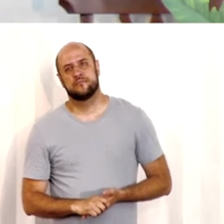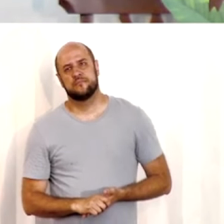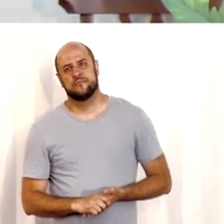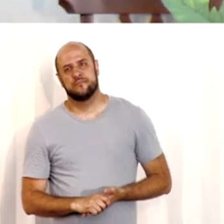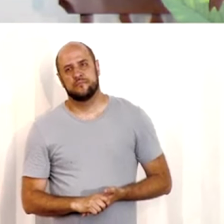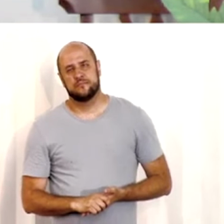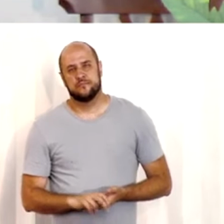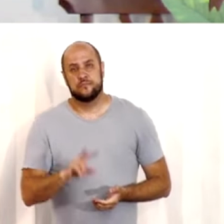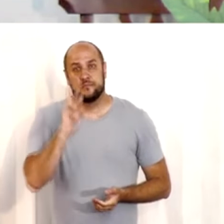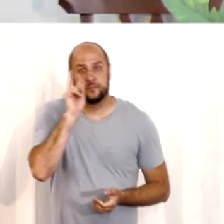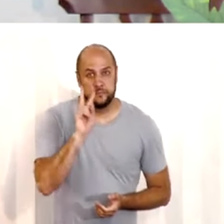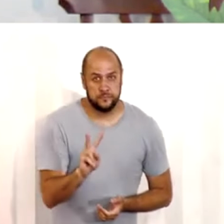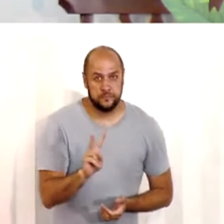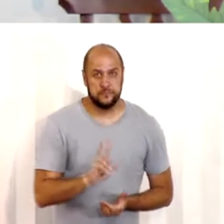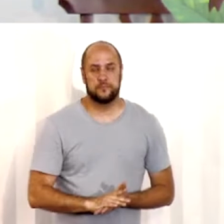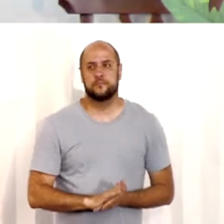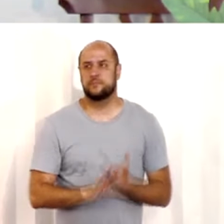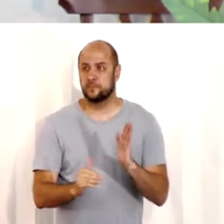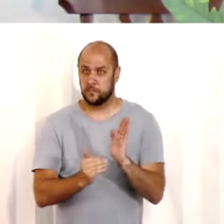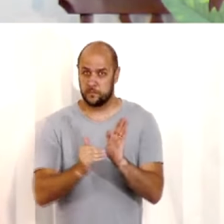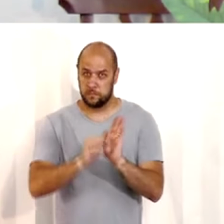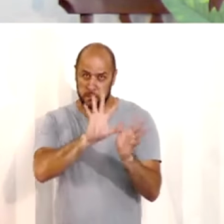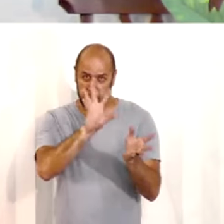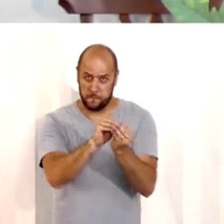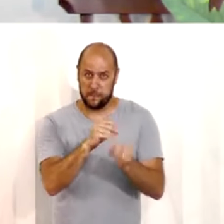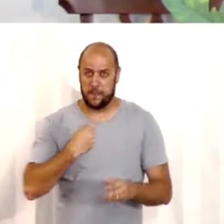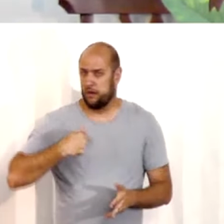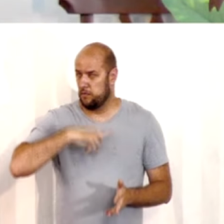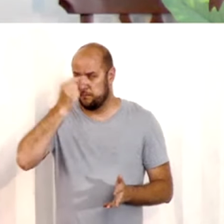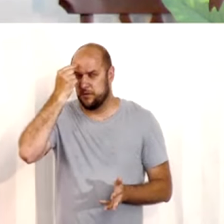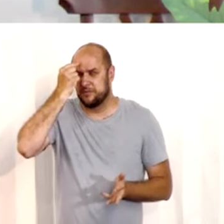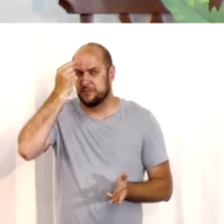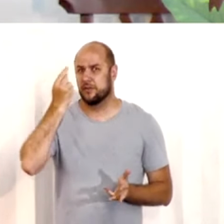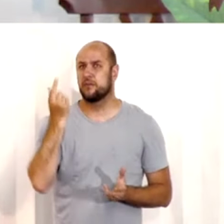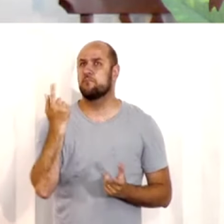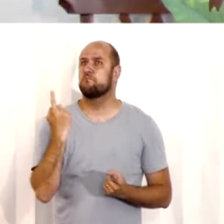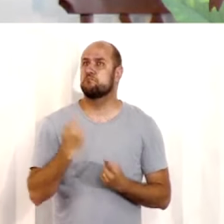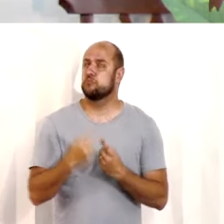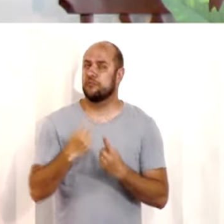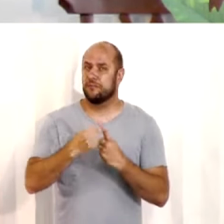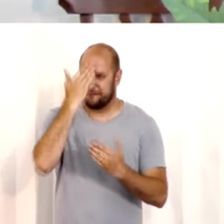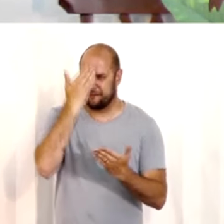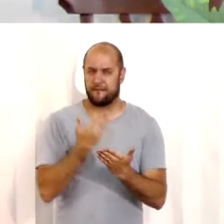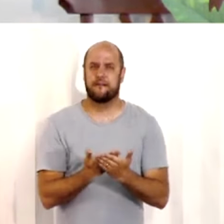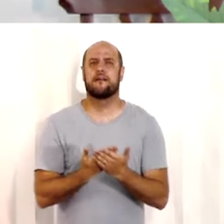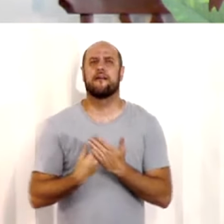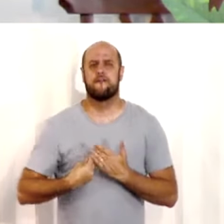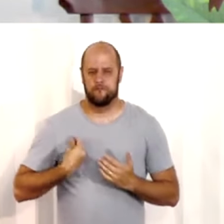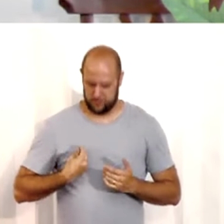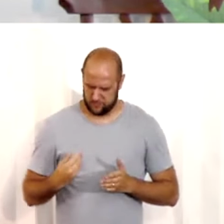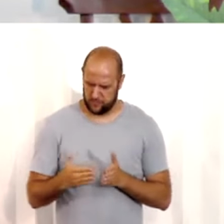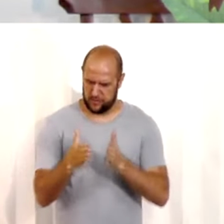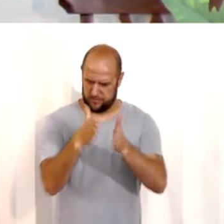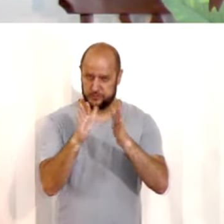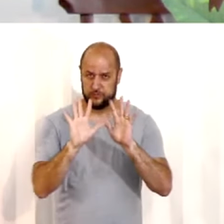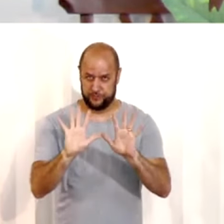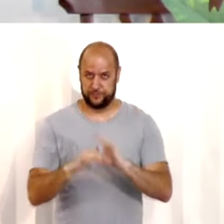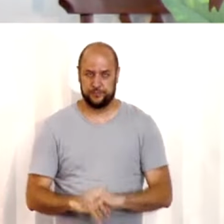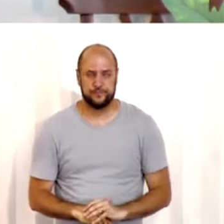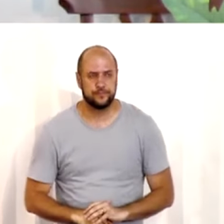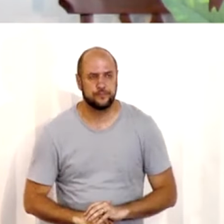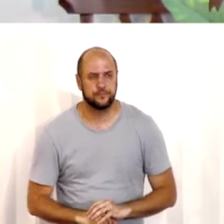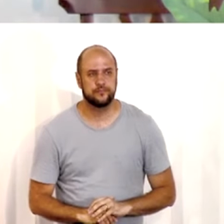só. É uma conclusão, assim, para a gente pensar, por que que a gente pode crer que essa é uma caminhada vitoriosa? Veja,